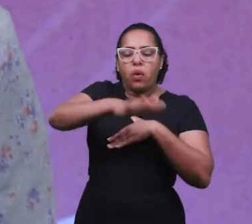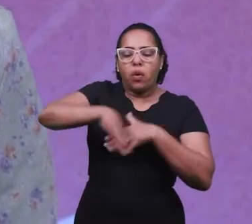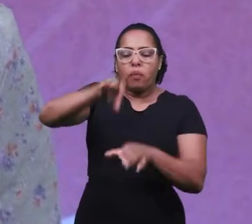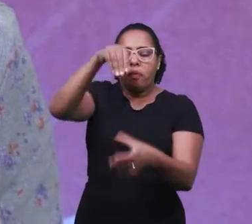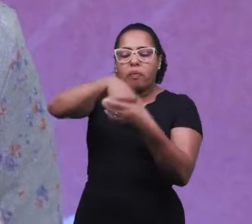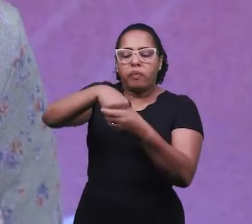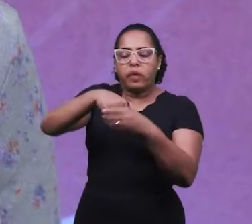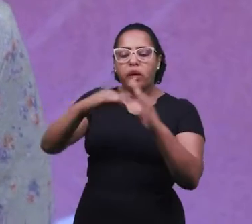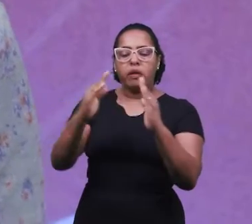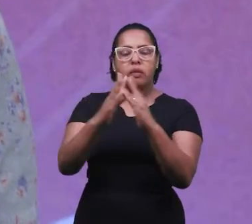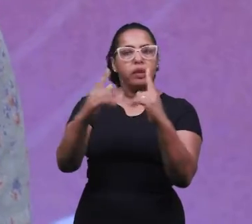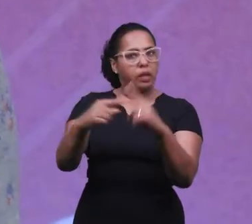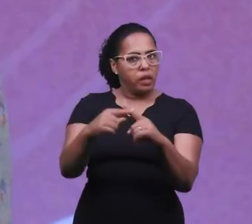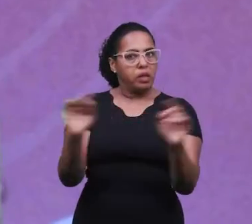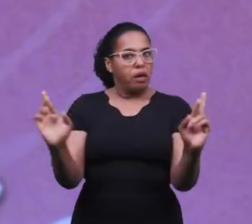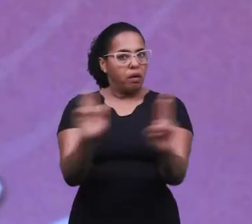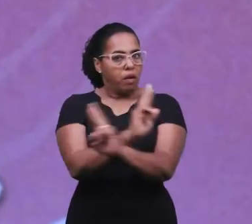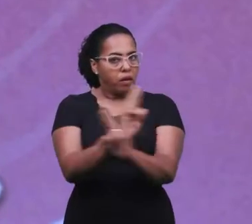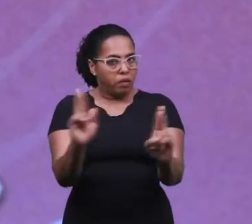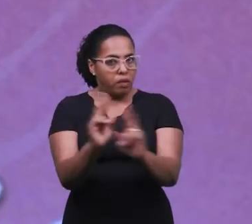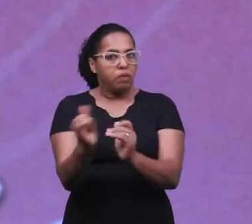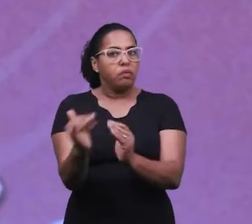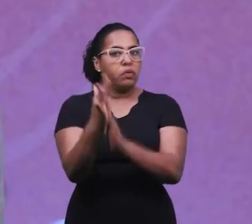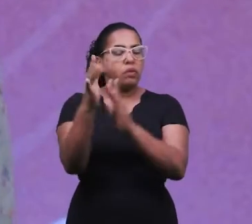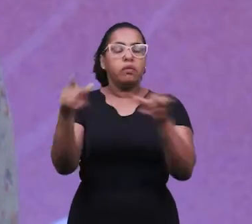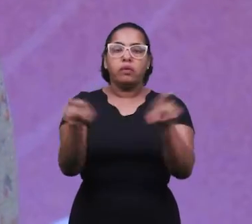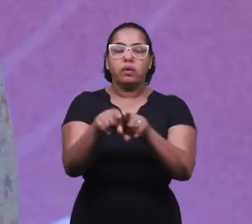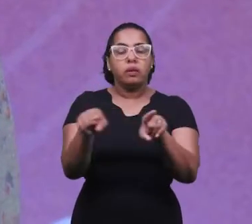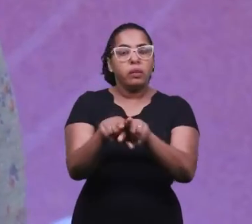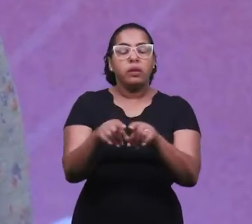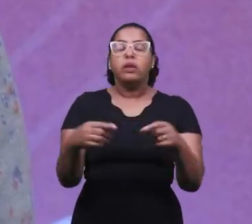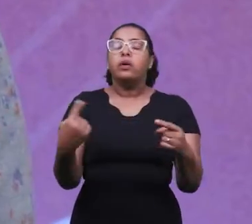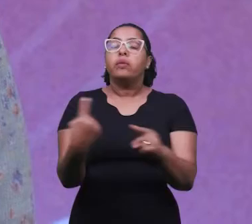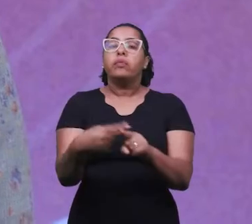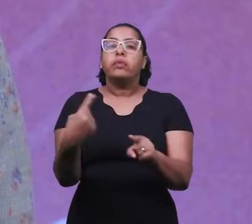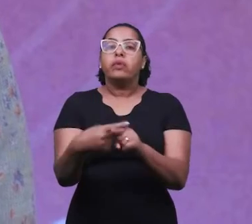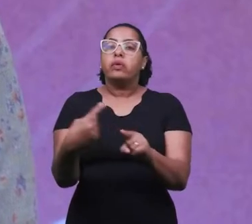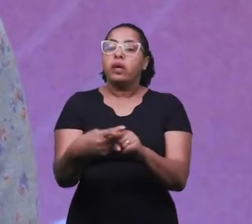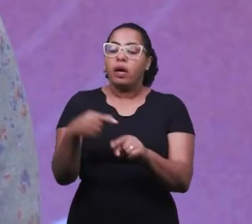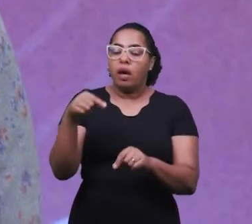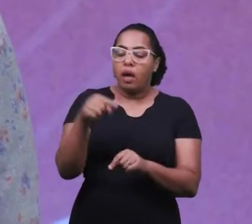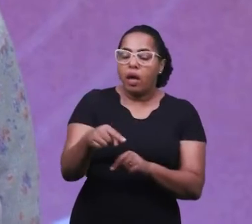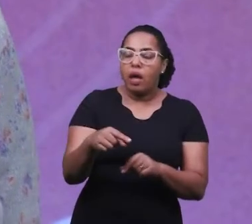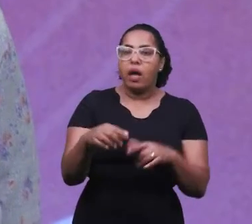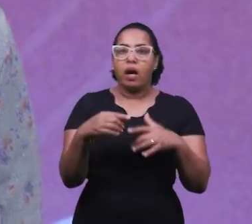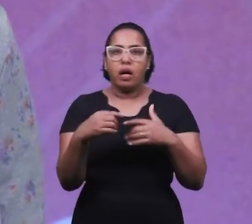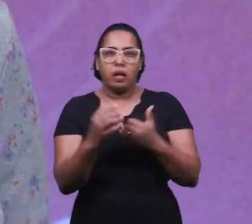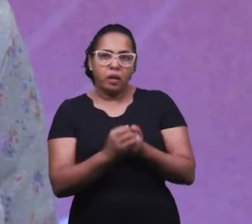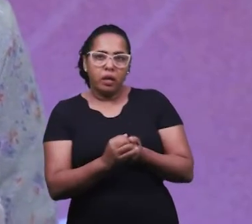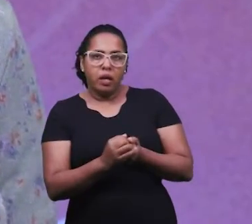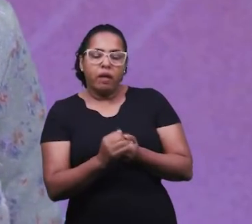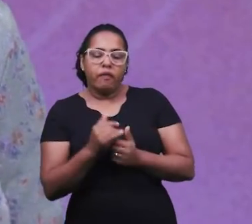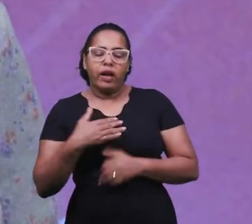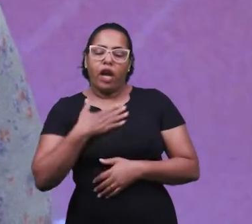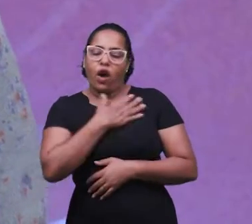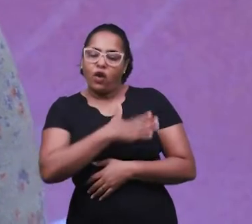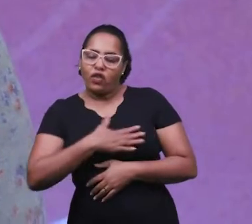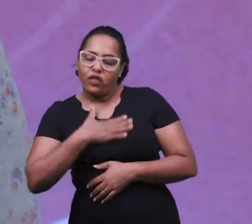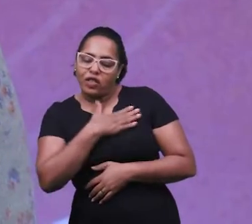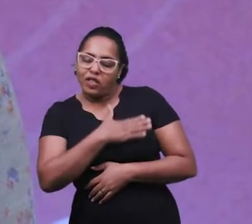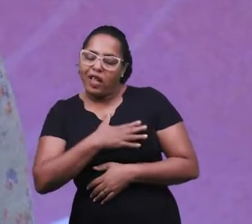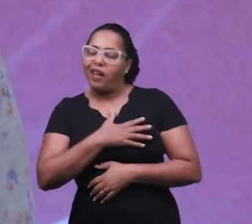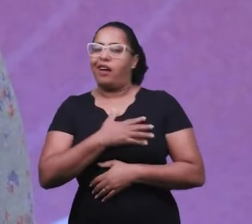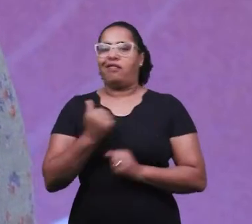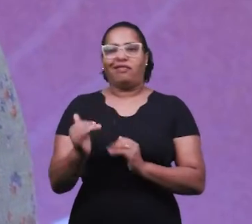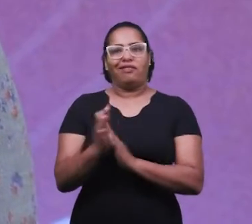própria igreja. Isso em relação ao louvor também, porque ali ele vai passar a ter gosto pelo louvor,